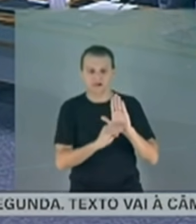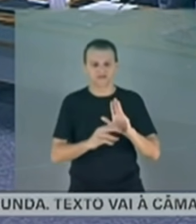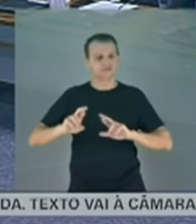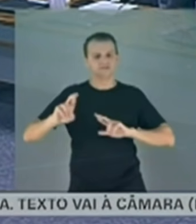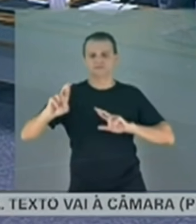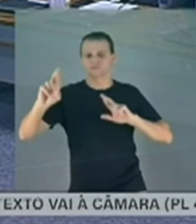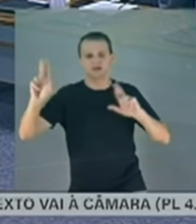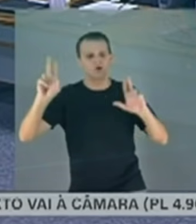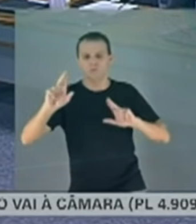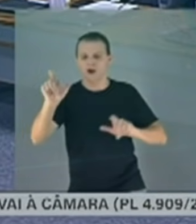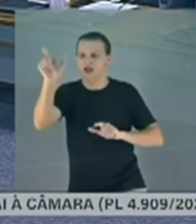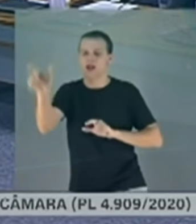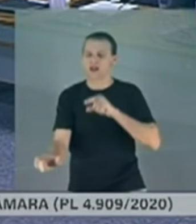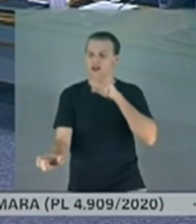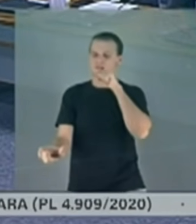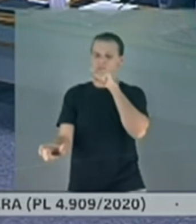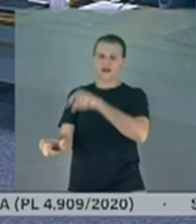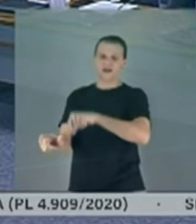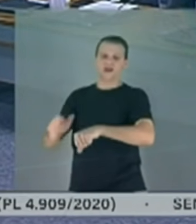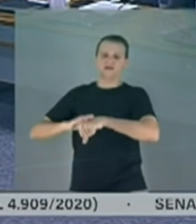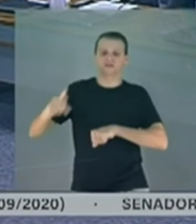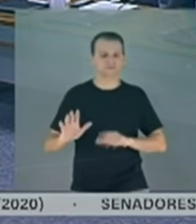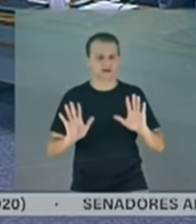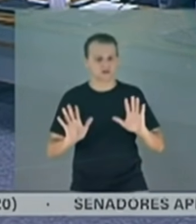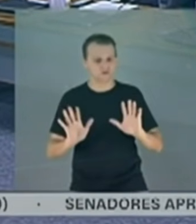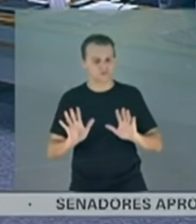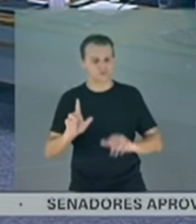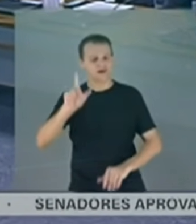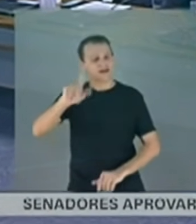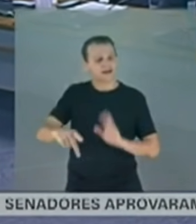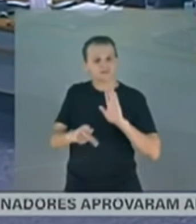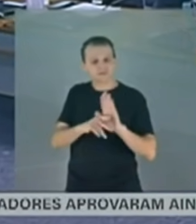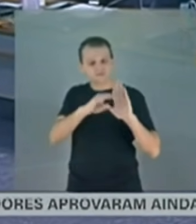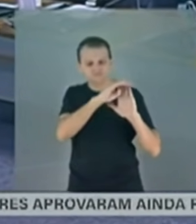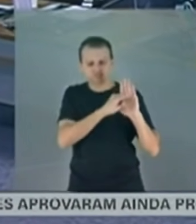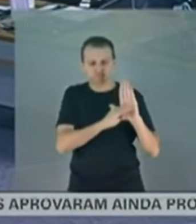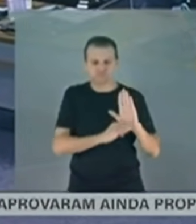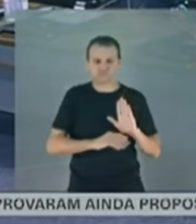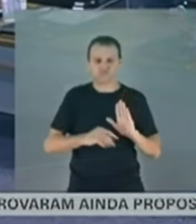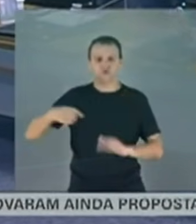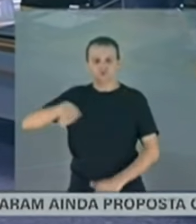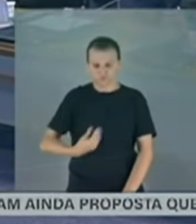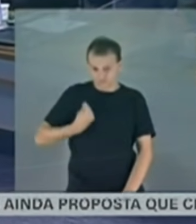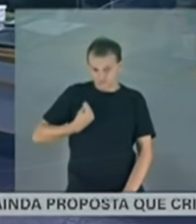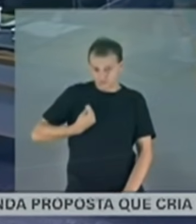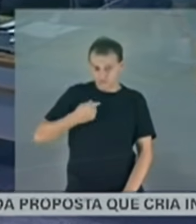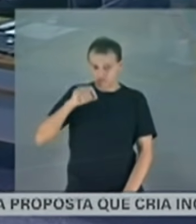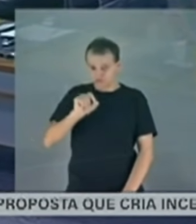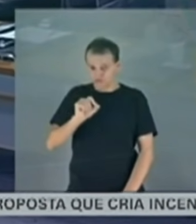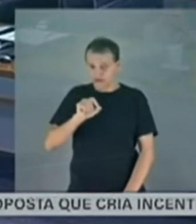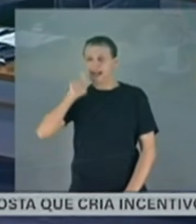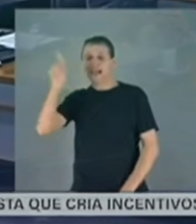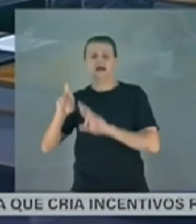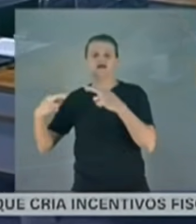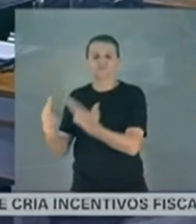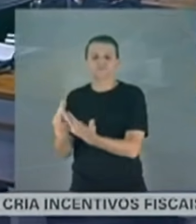a pessoas. Não foi personalizado, foi sobre procedimento. O critério que nós utilizamos aqui, naquele momento, foi